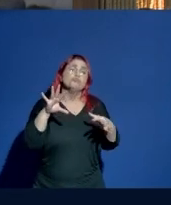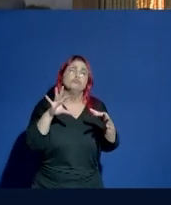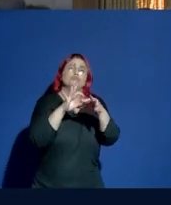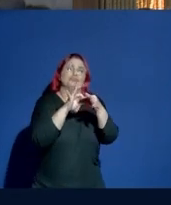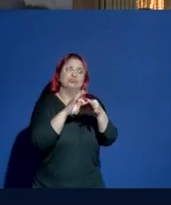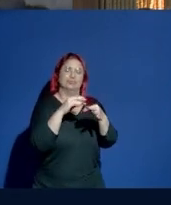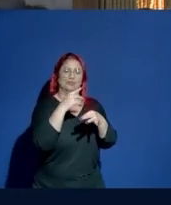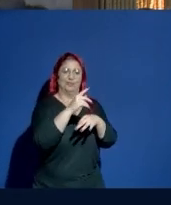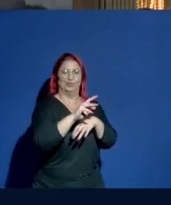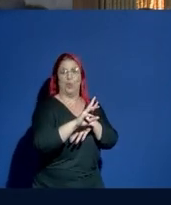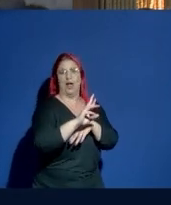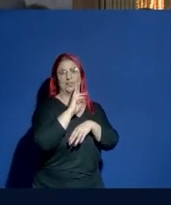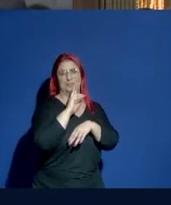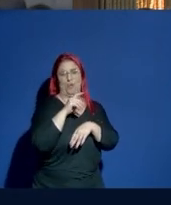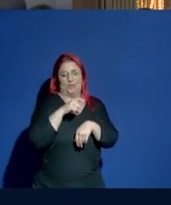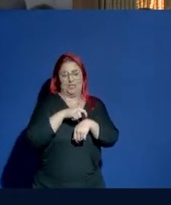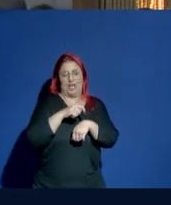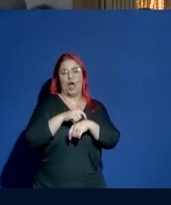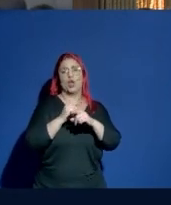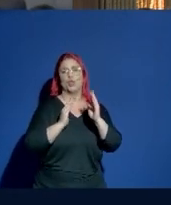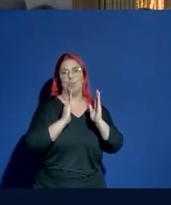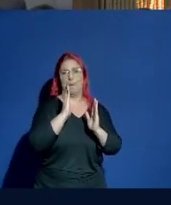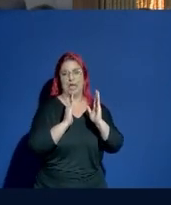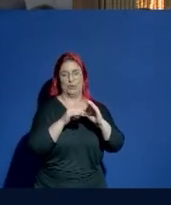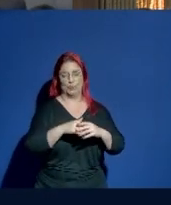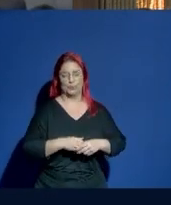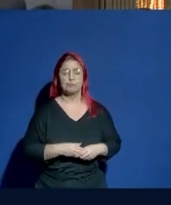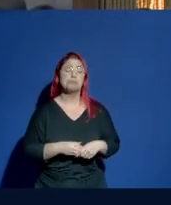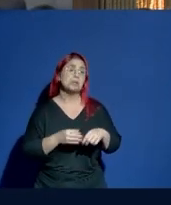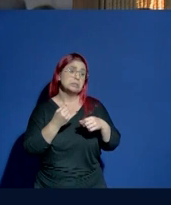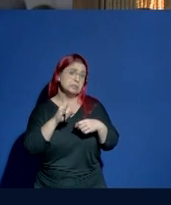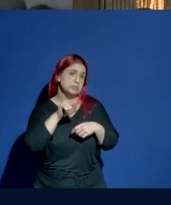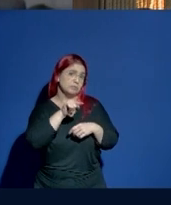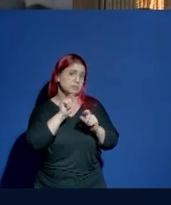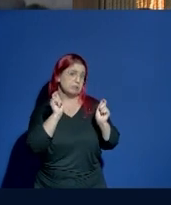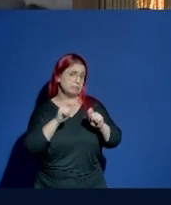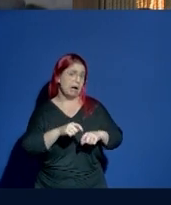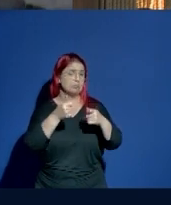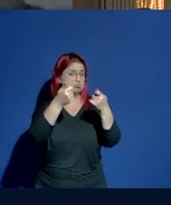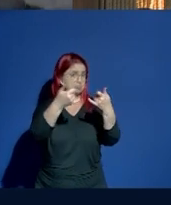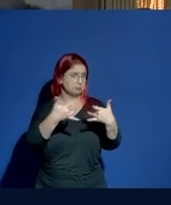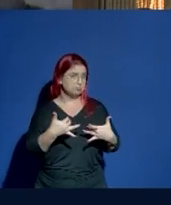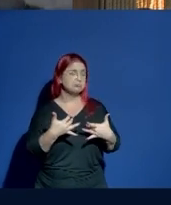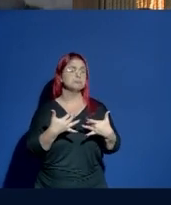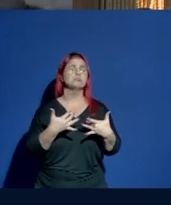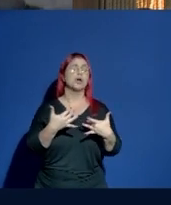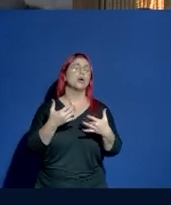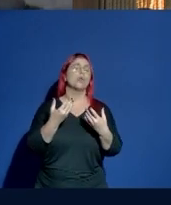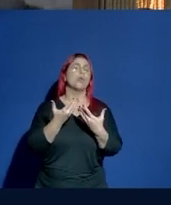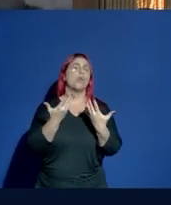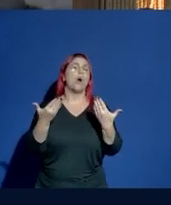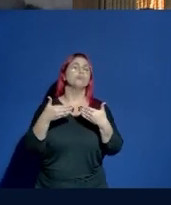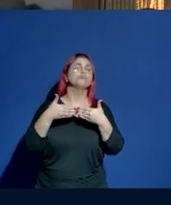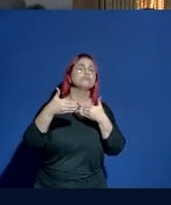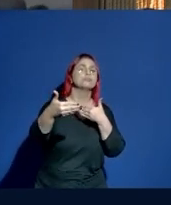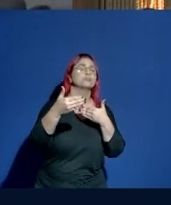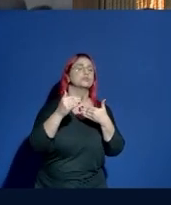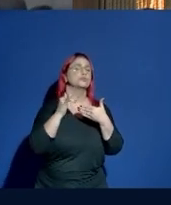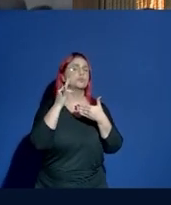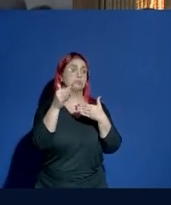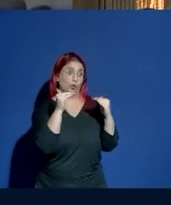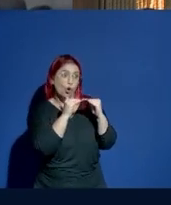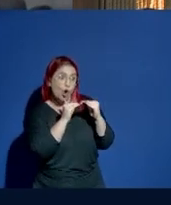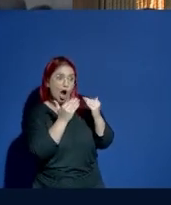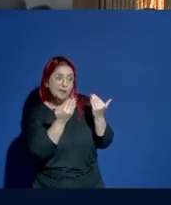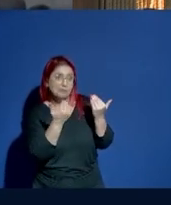tua resposta do momento do setor, né, se você puder falar um pouco das perspectivas, primeiro se você